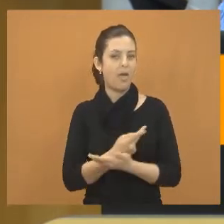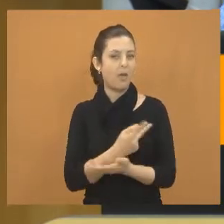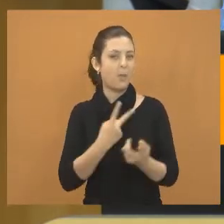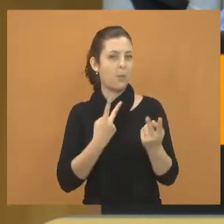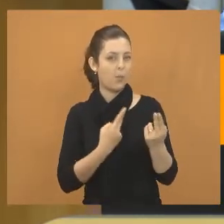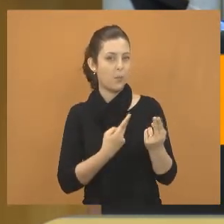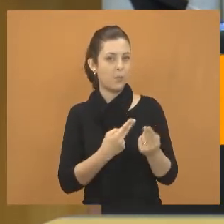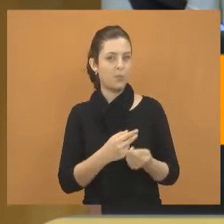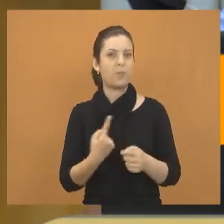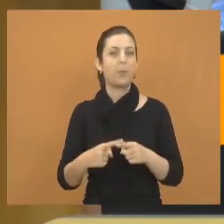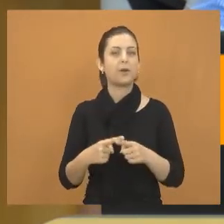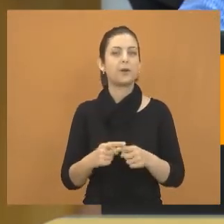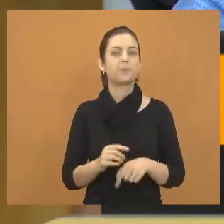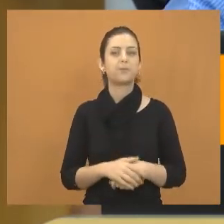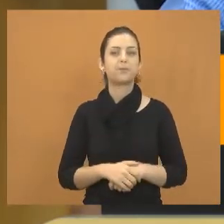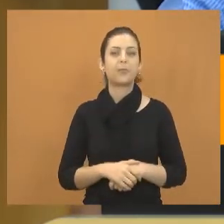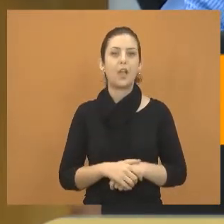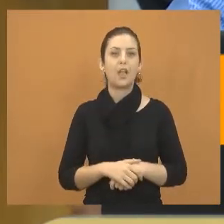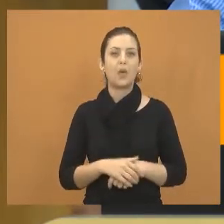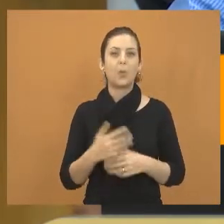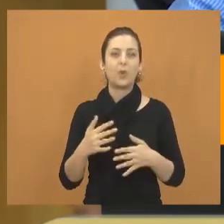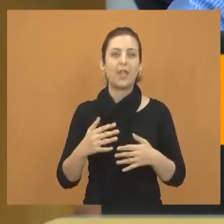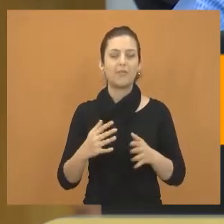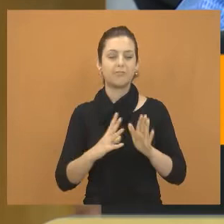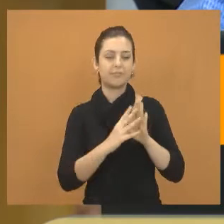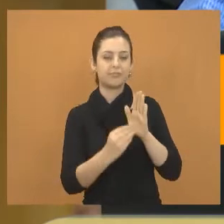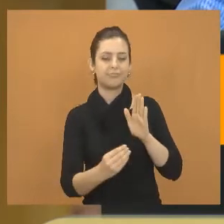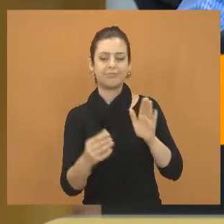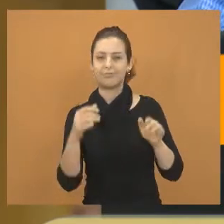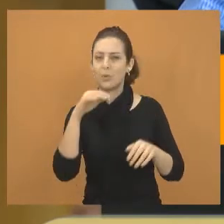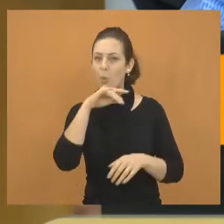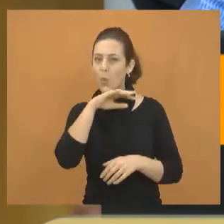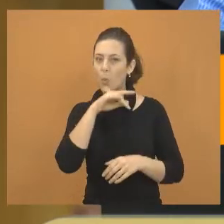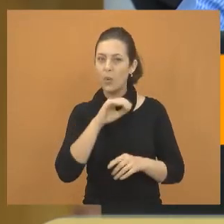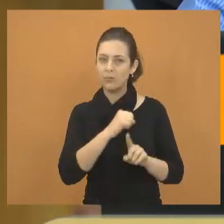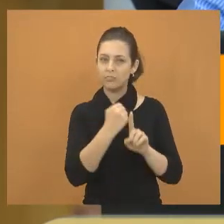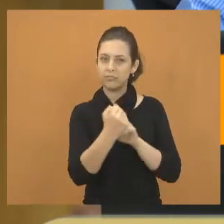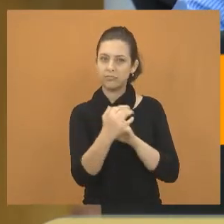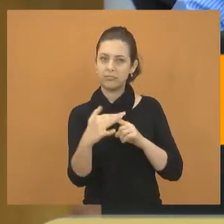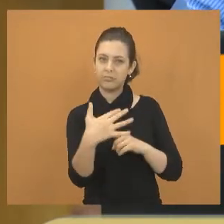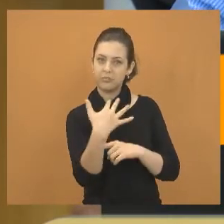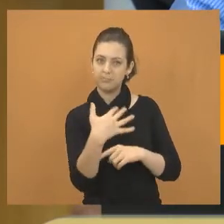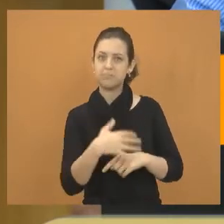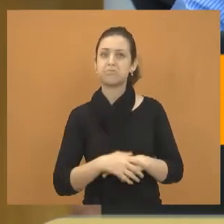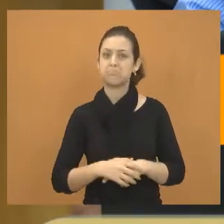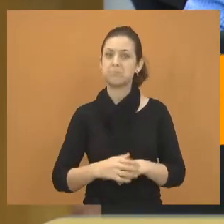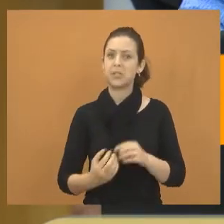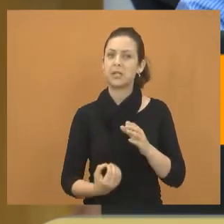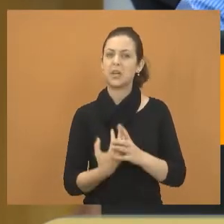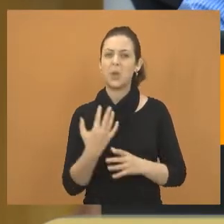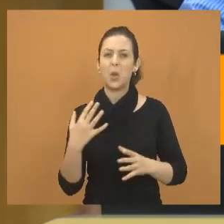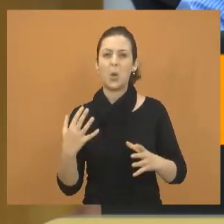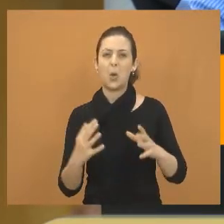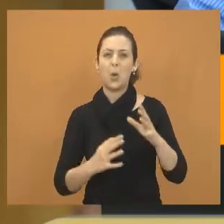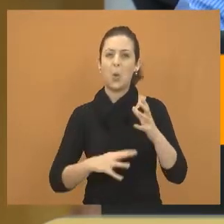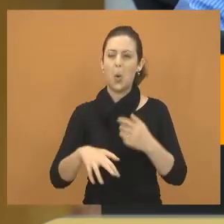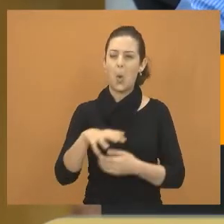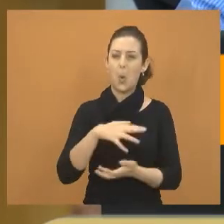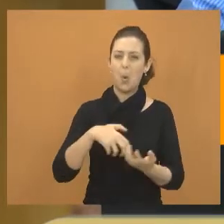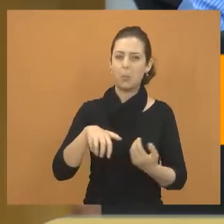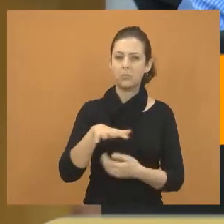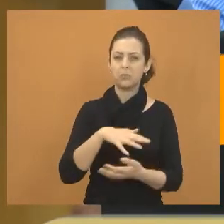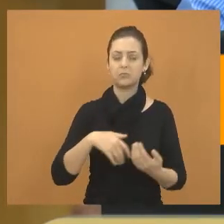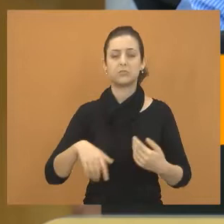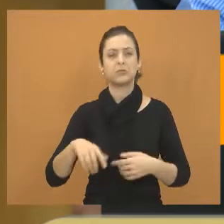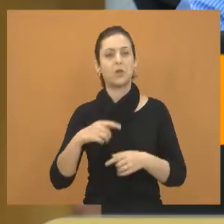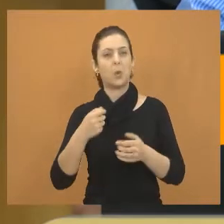erros, porque eu acho que a gente dá um péssimo exemplo para a sociedade e cria uma confusão. Eu acho que a